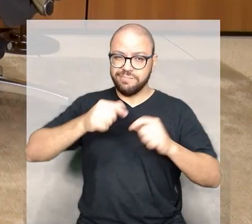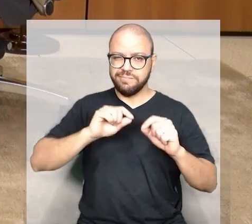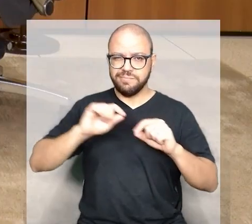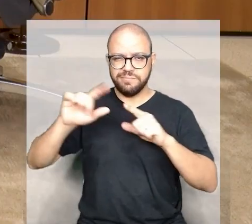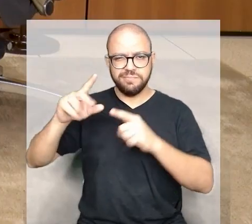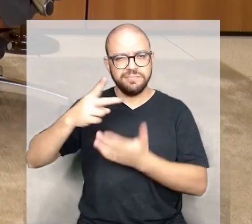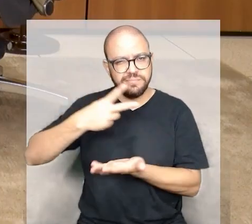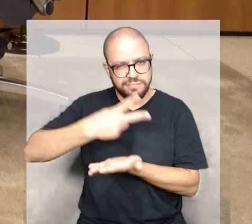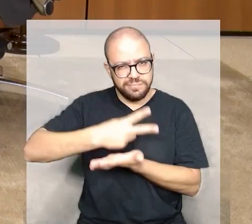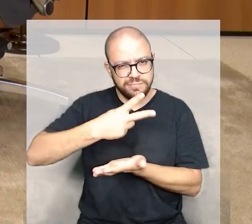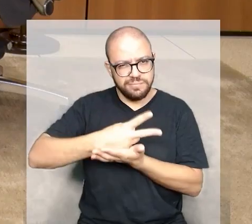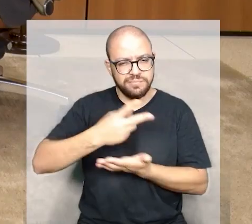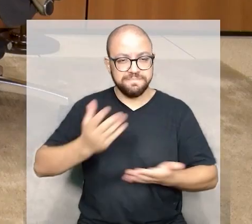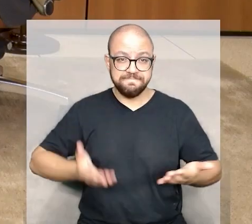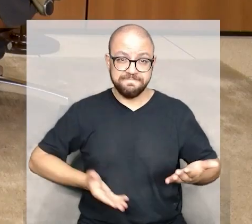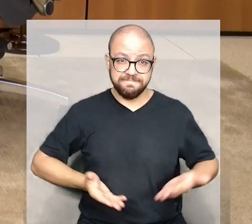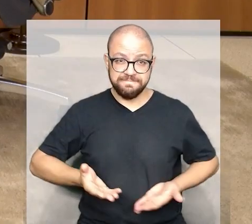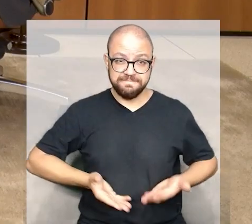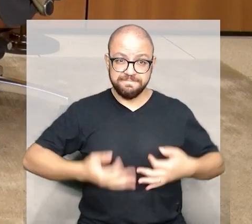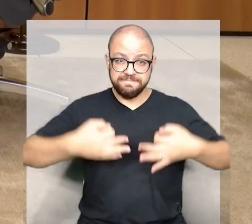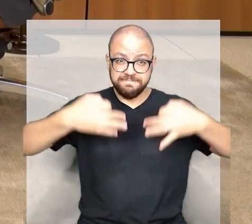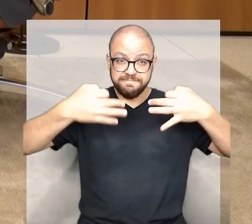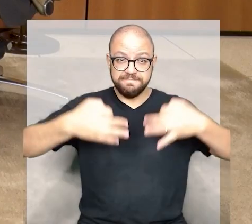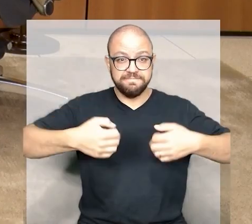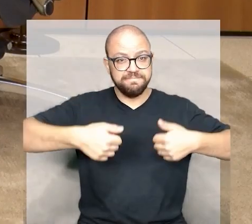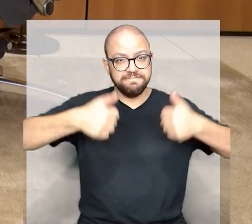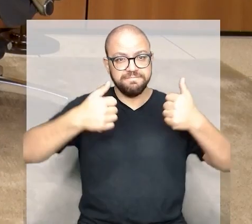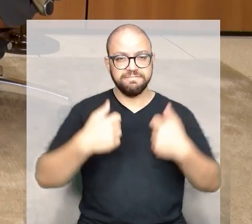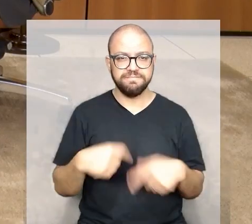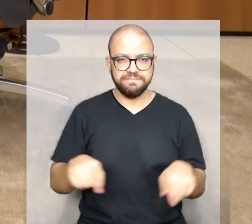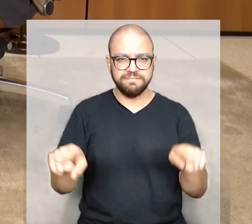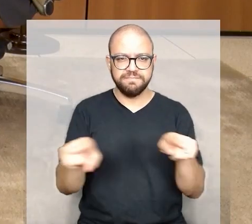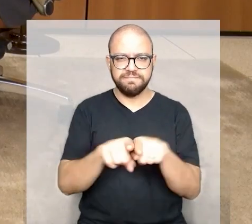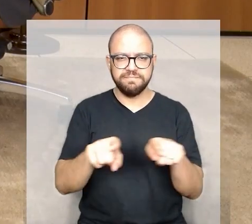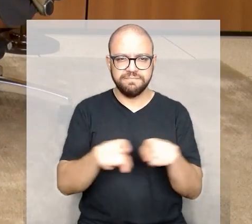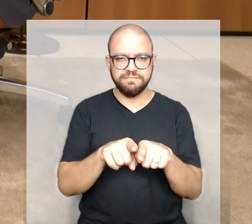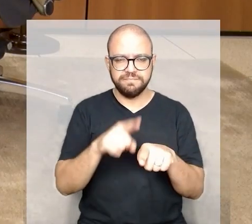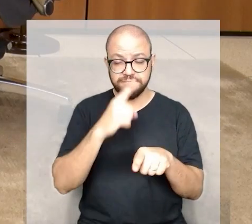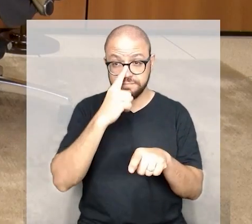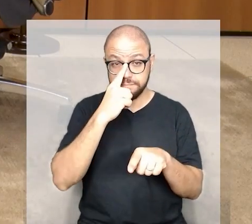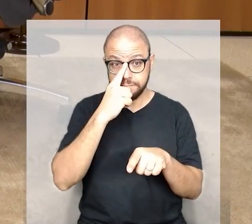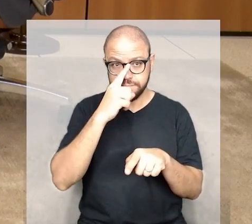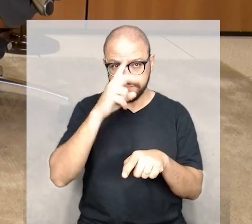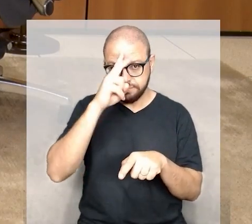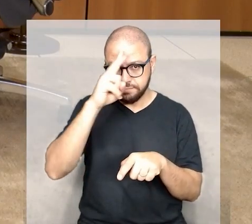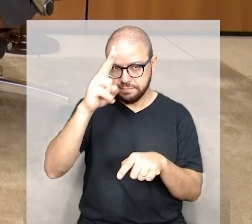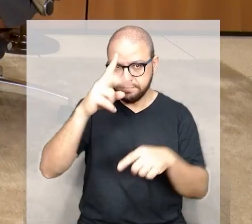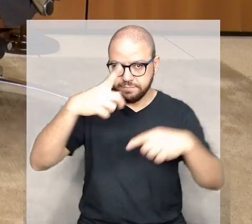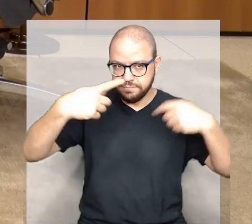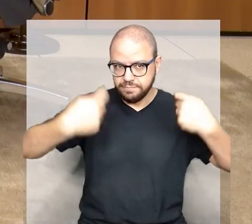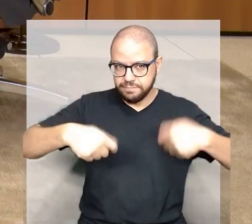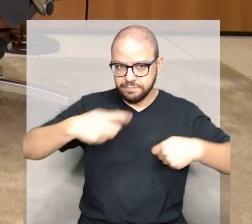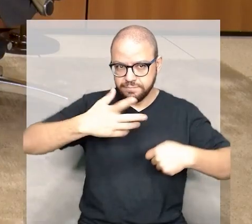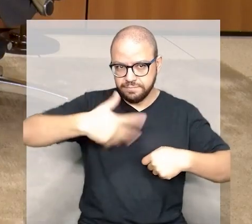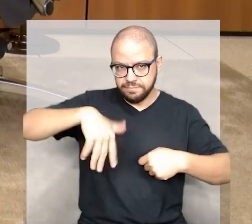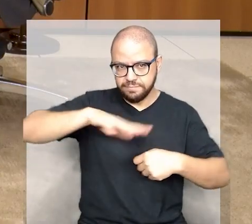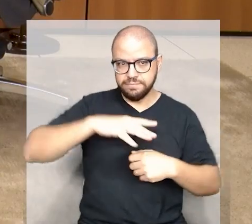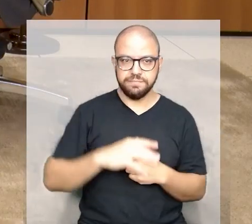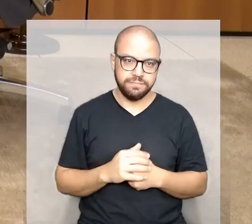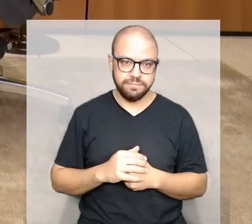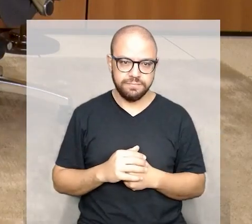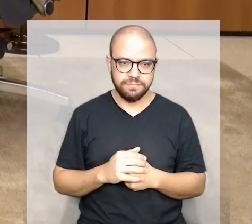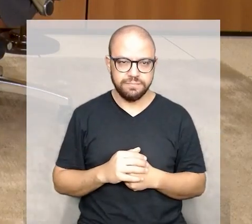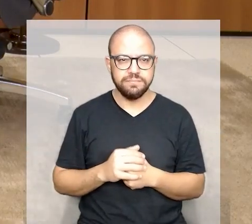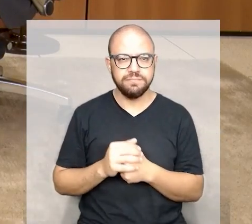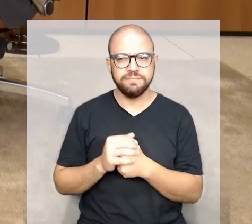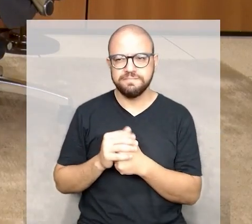para que a gente possa ter sempre os melhores quadros. E a gente tem uma atuação muito forte e precisando de trazer